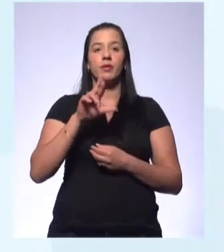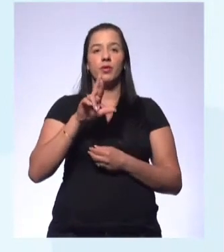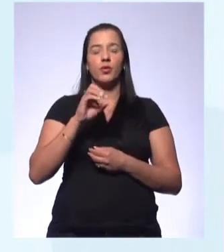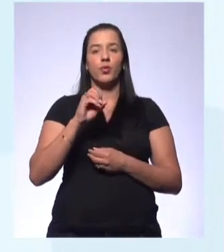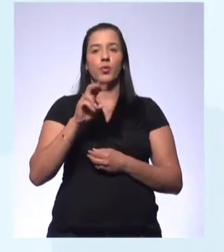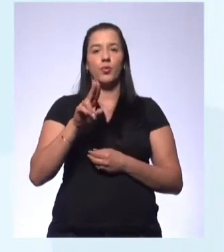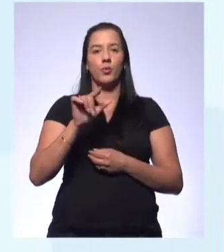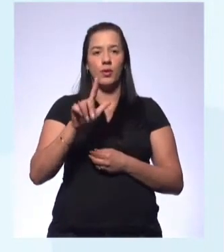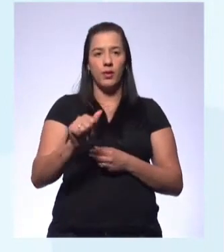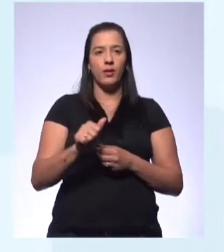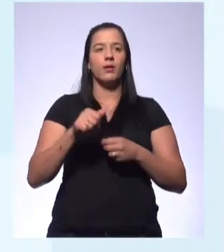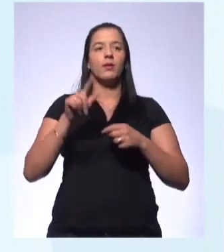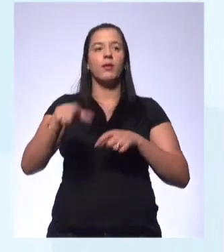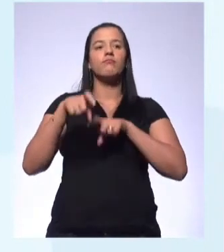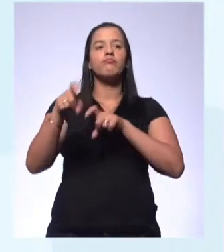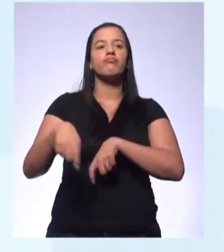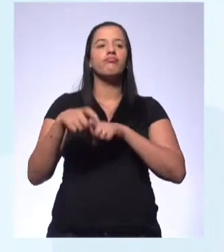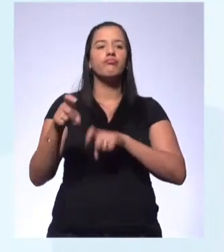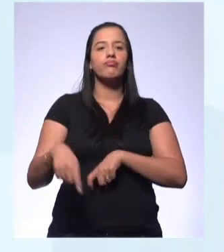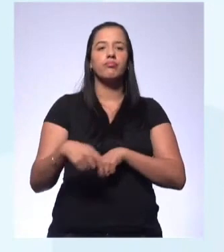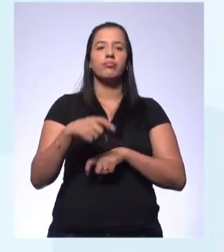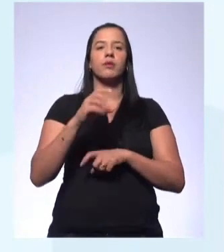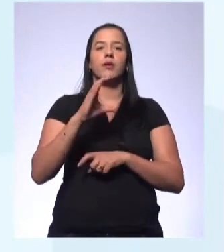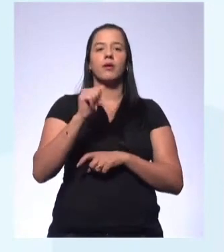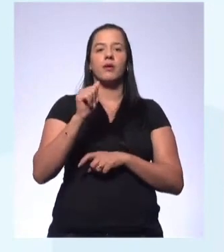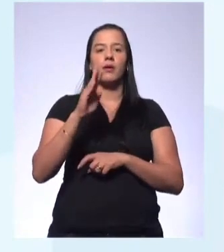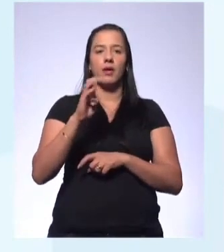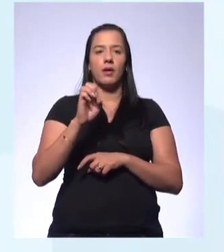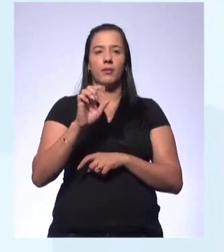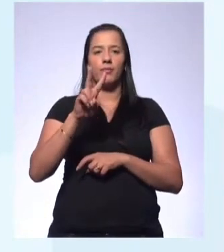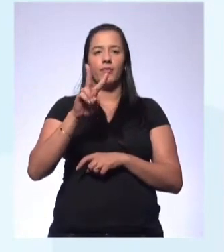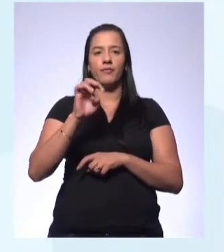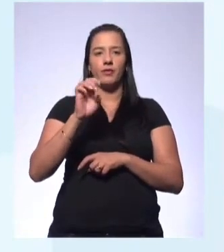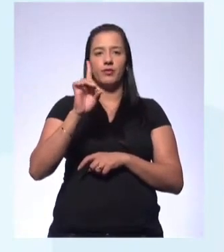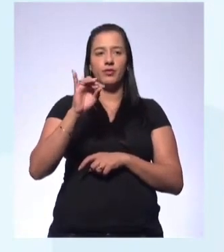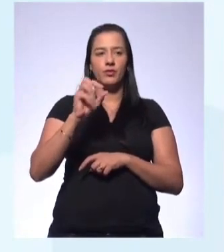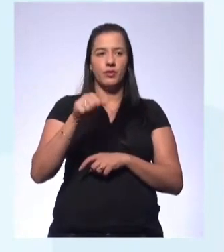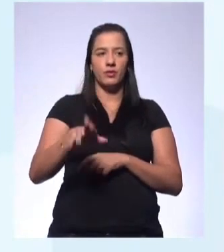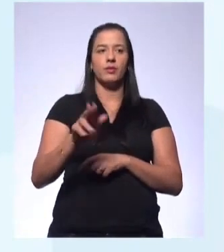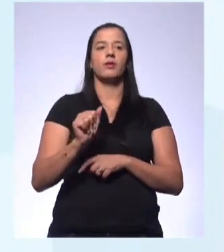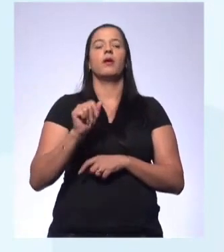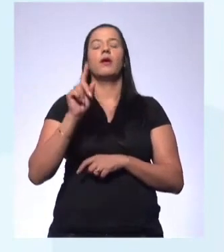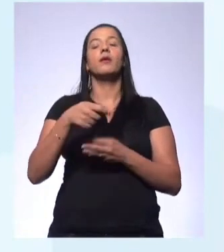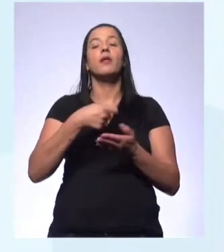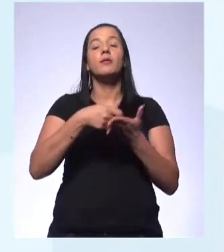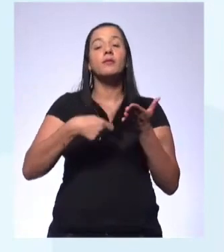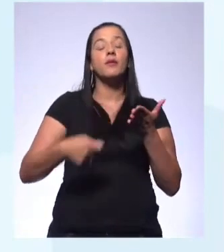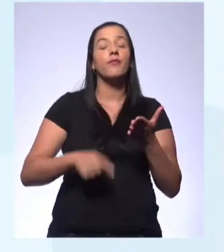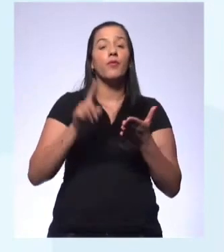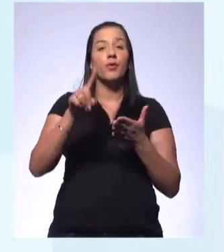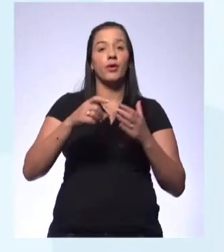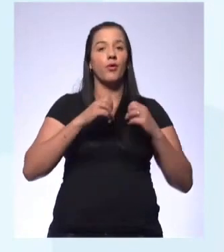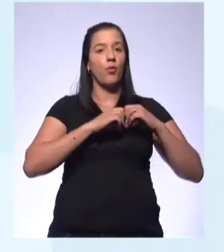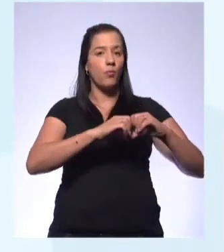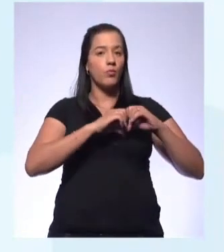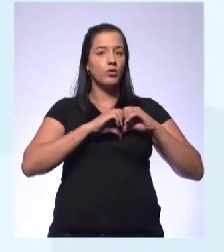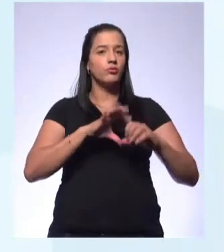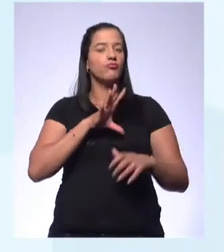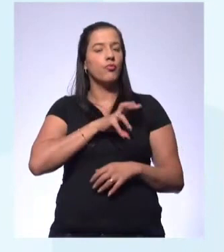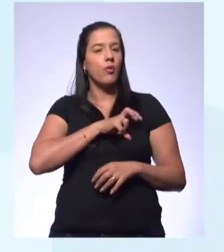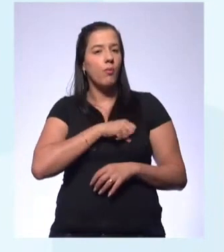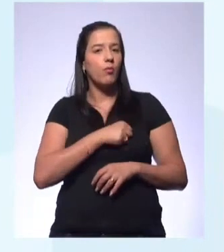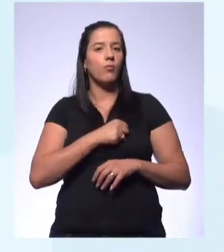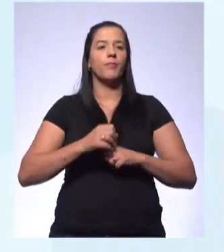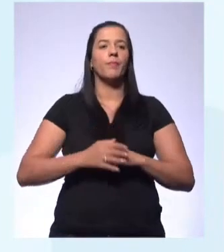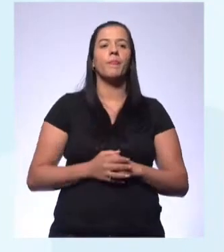colônia portuguesa de São Tomé. Uma escrita que tem o estilo romântico, a gente acabou já falando, celebra suas origens